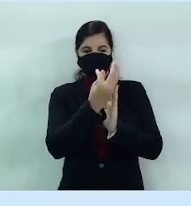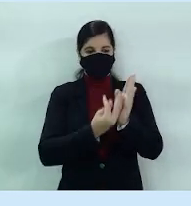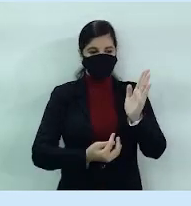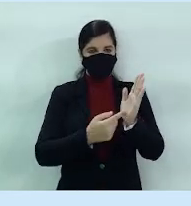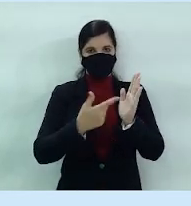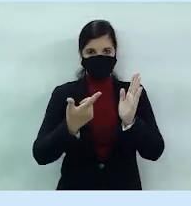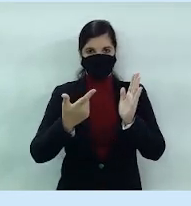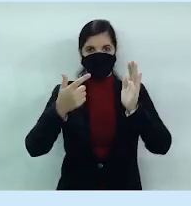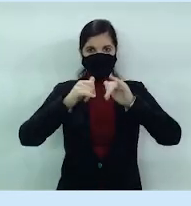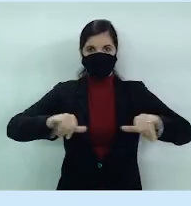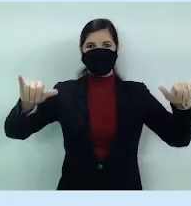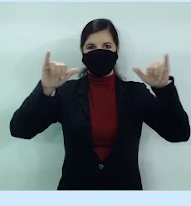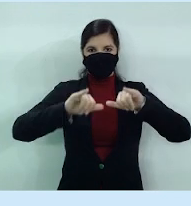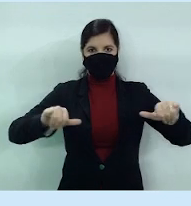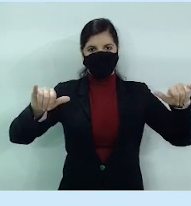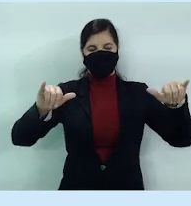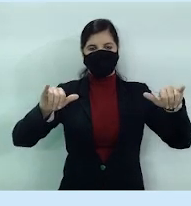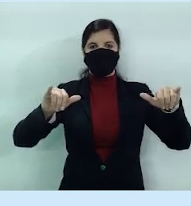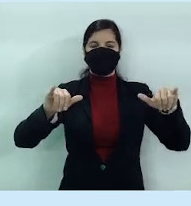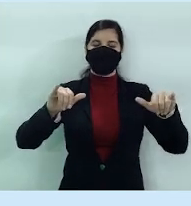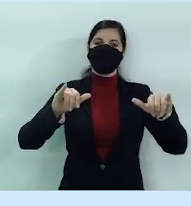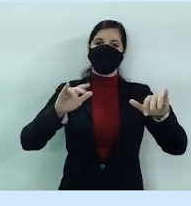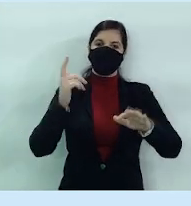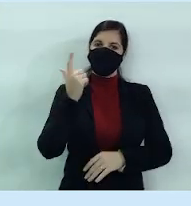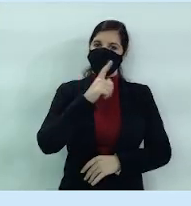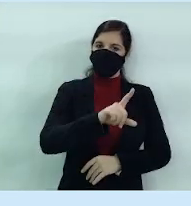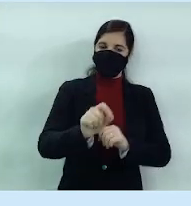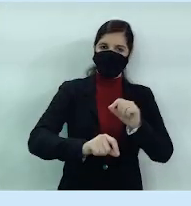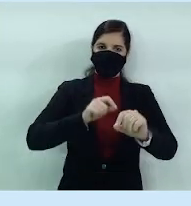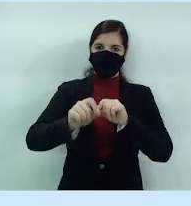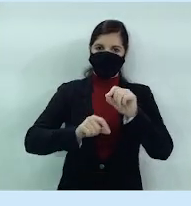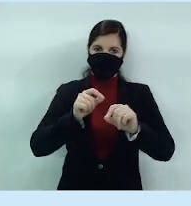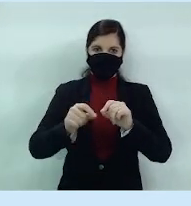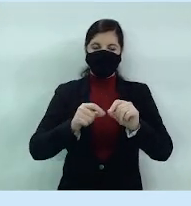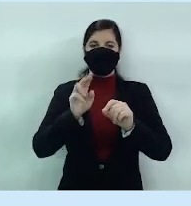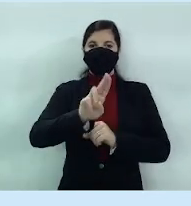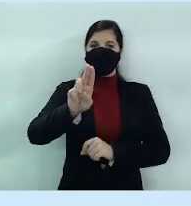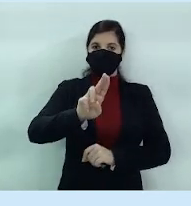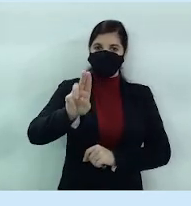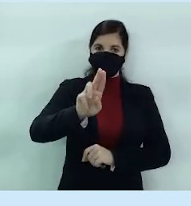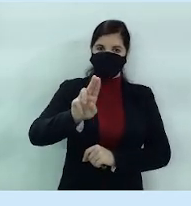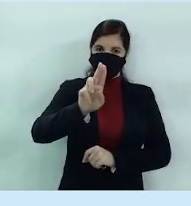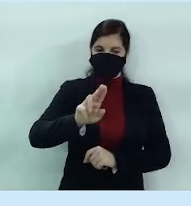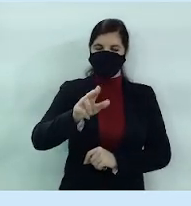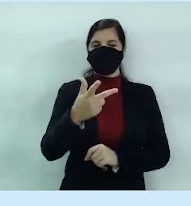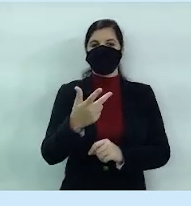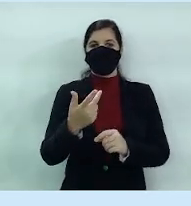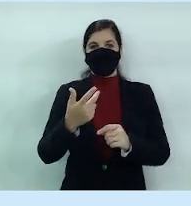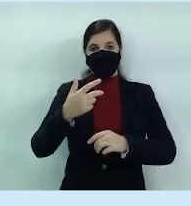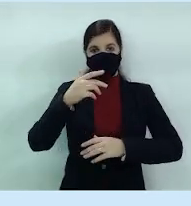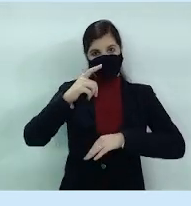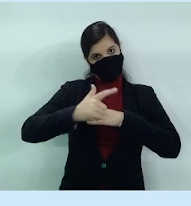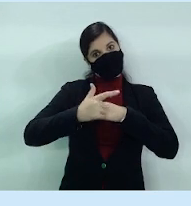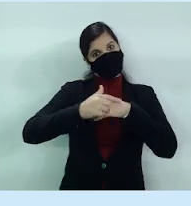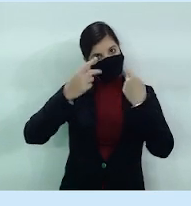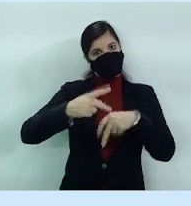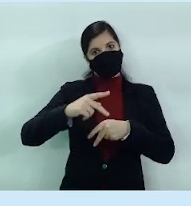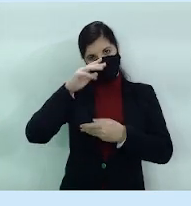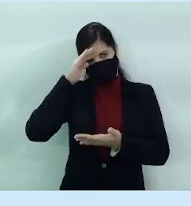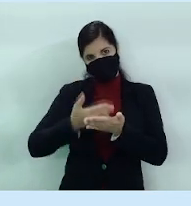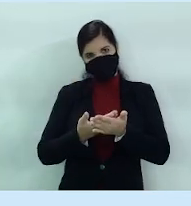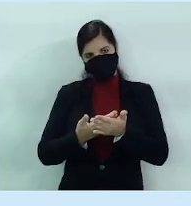textos publicitários e que são bem utilizadas para poder cumprir com esse